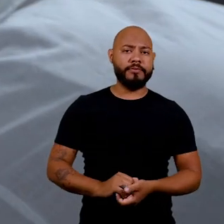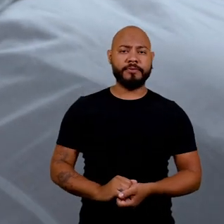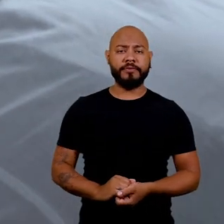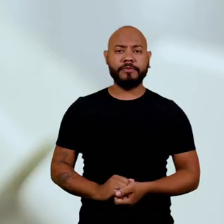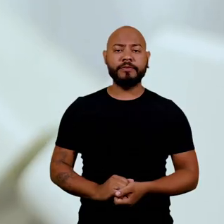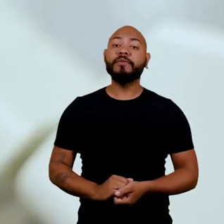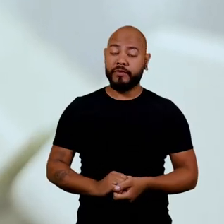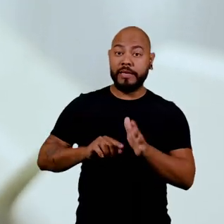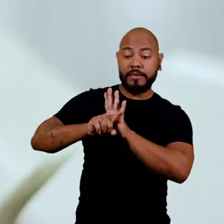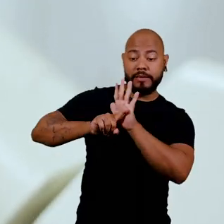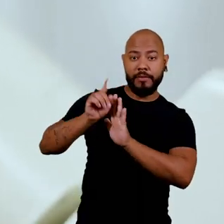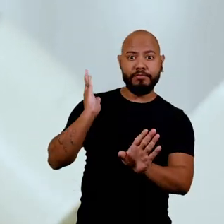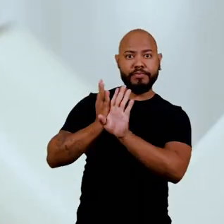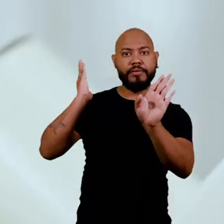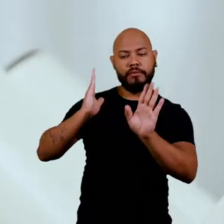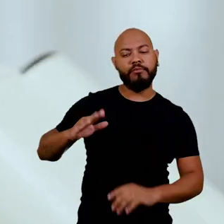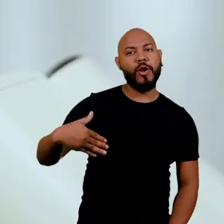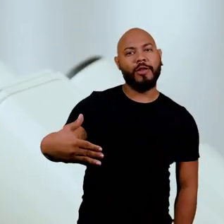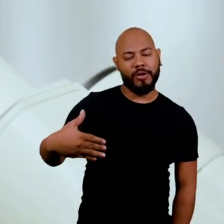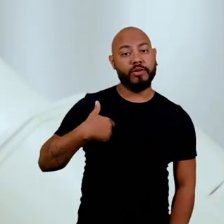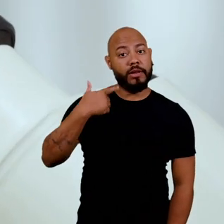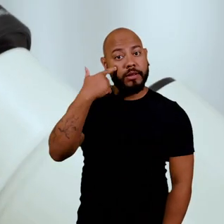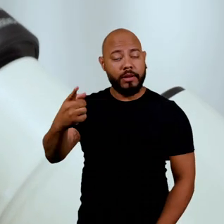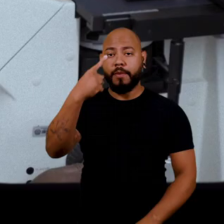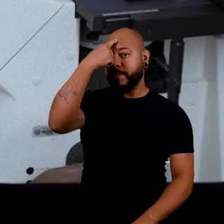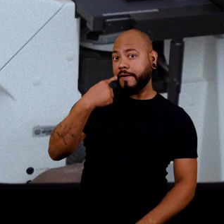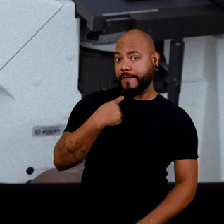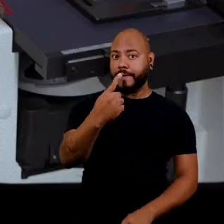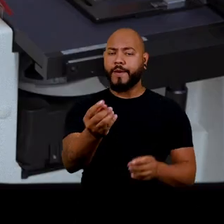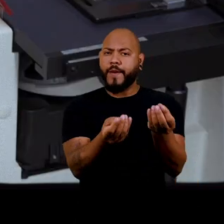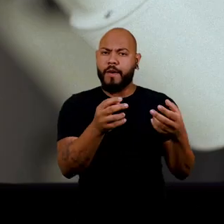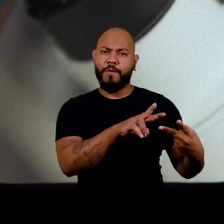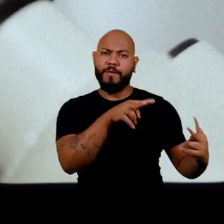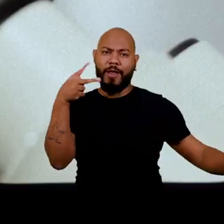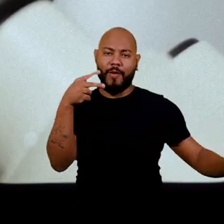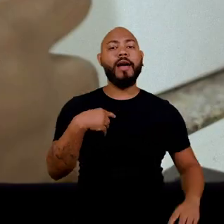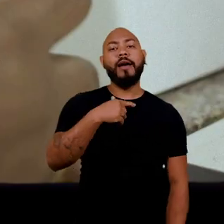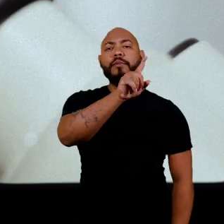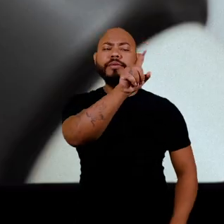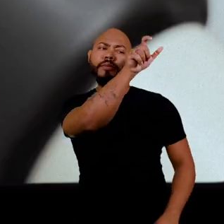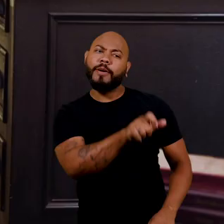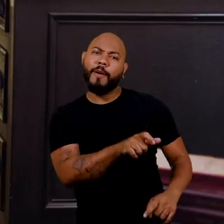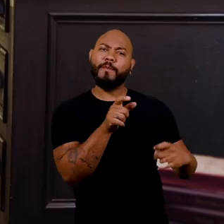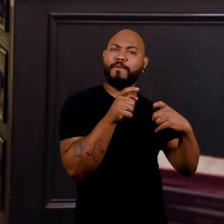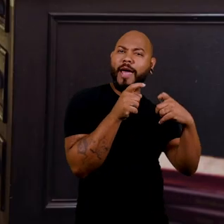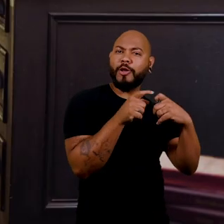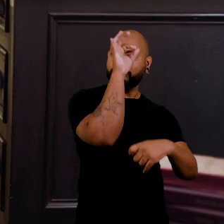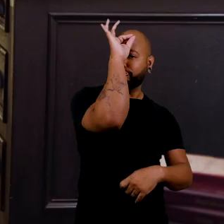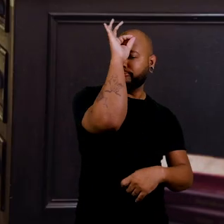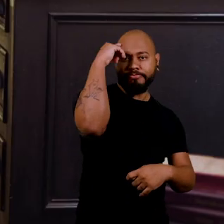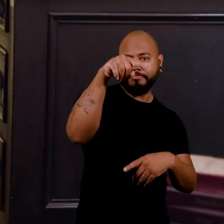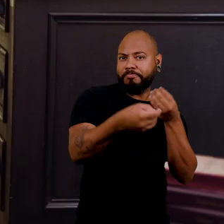O nosso exame é prognóstico, então ele define o perfil molecular da paciente. Então, por exemplo, como o médico ele está completamente cego,